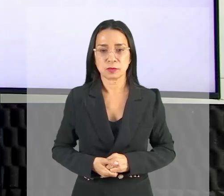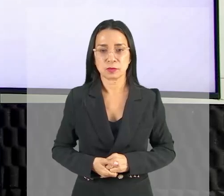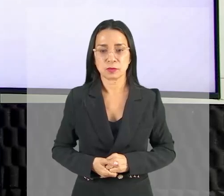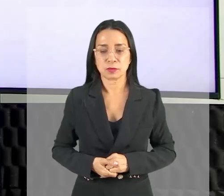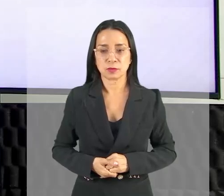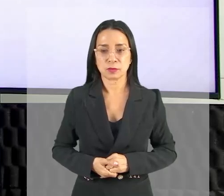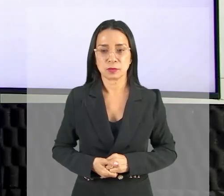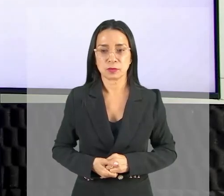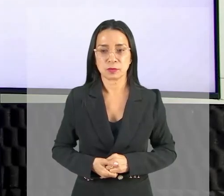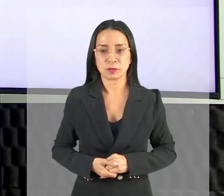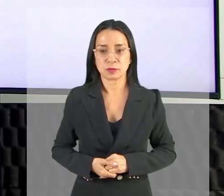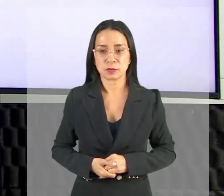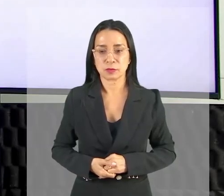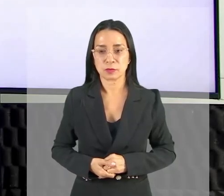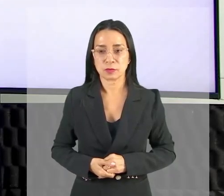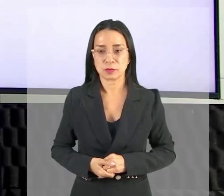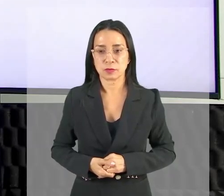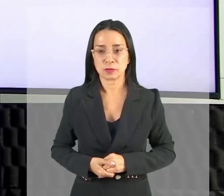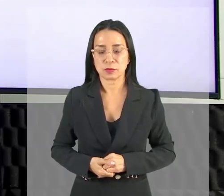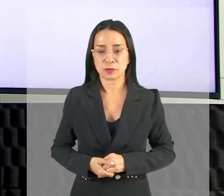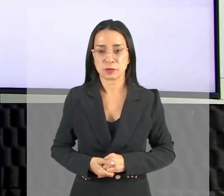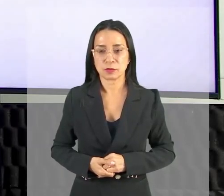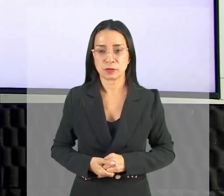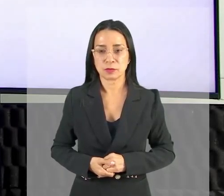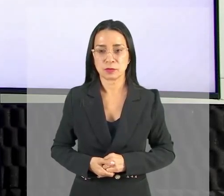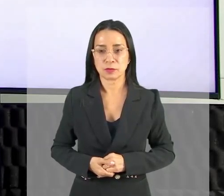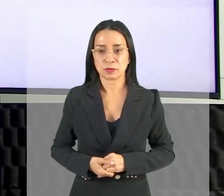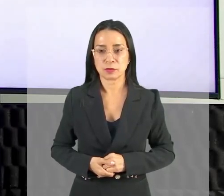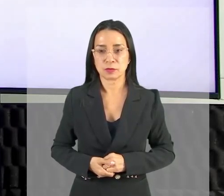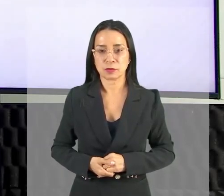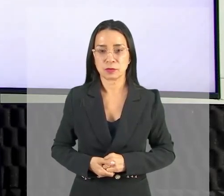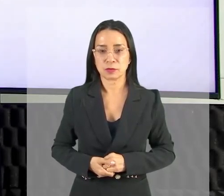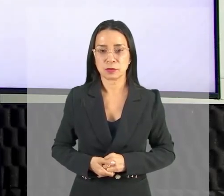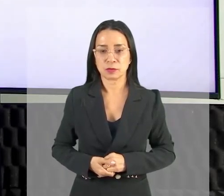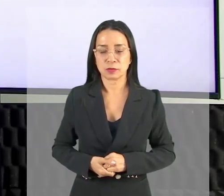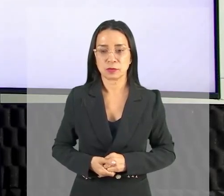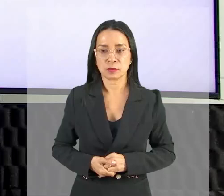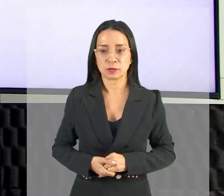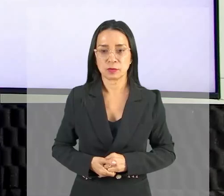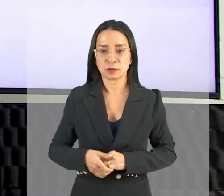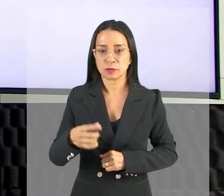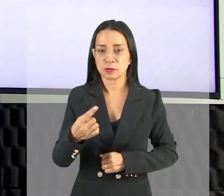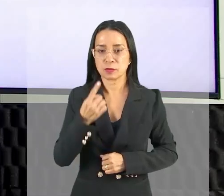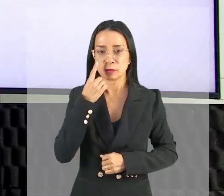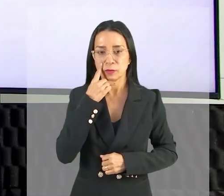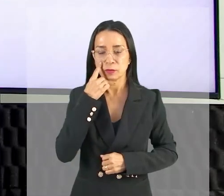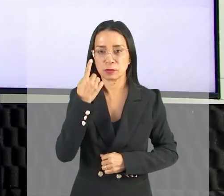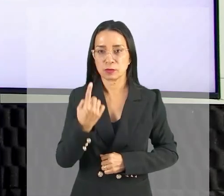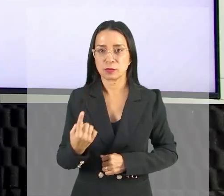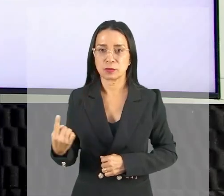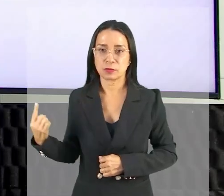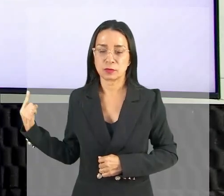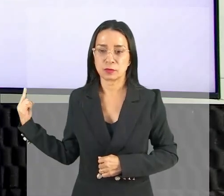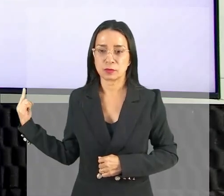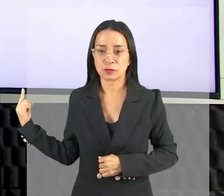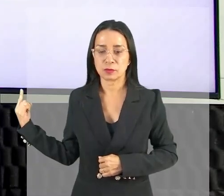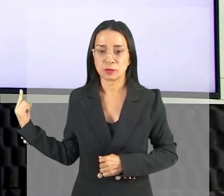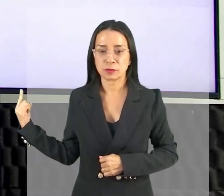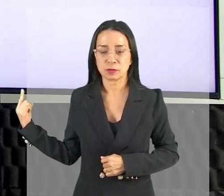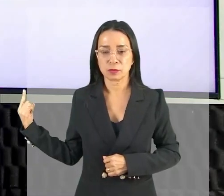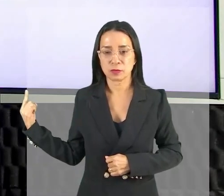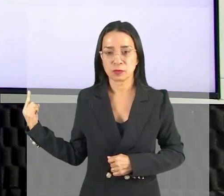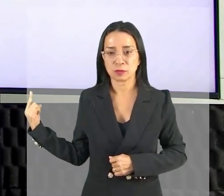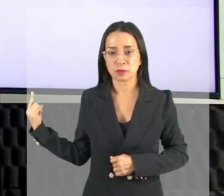Algumas espécies são capazes de viver em simbiose, outras são parasitos. Sua